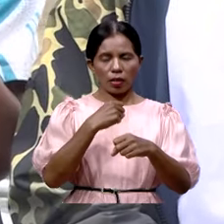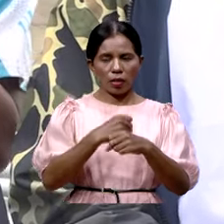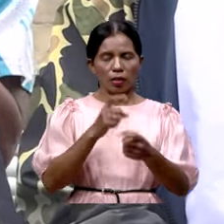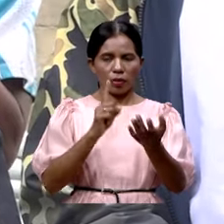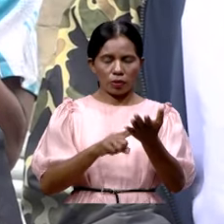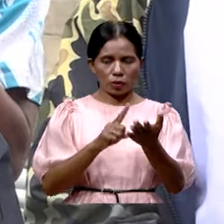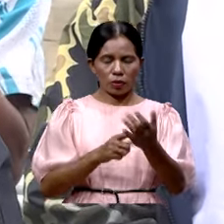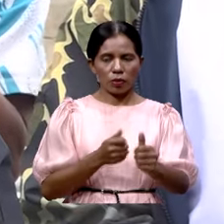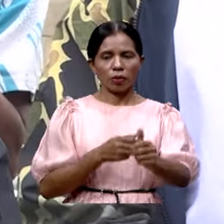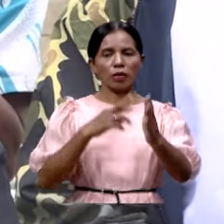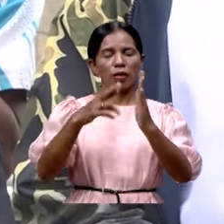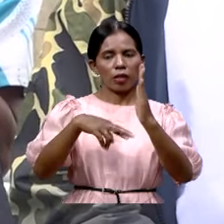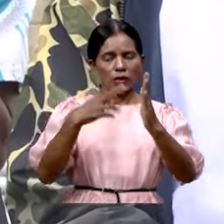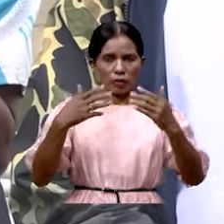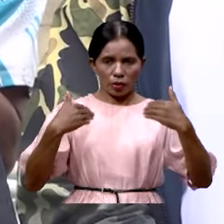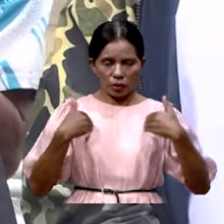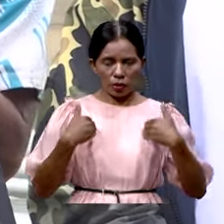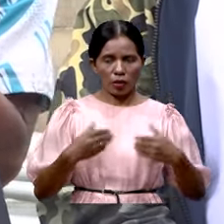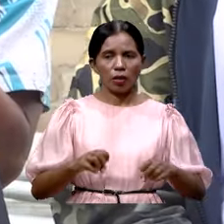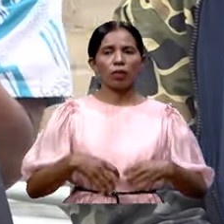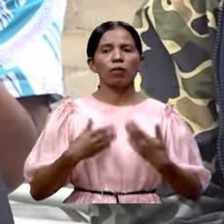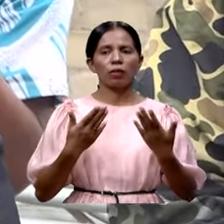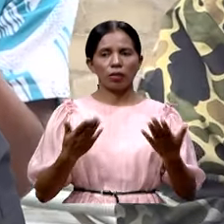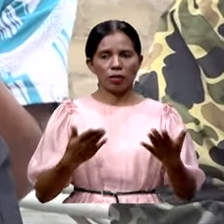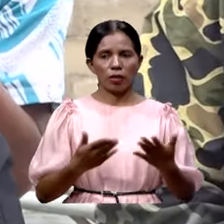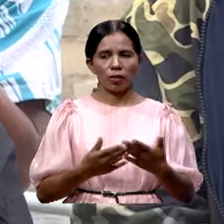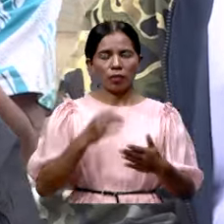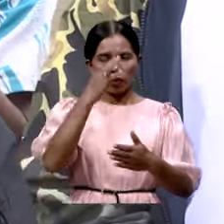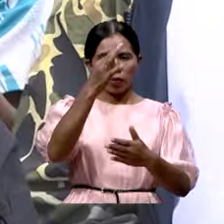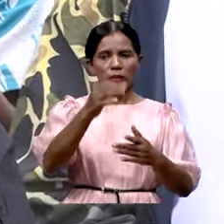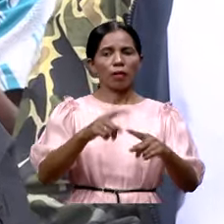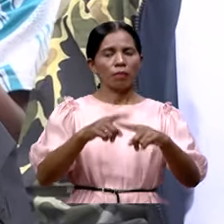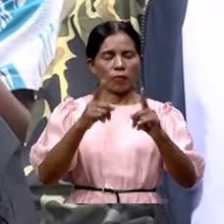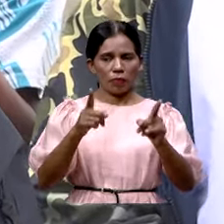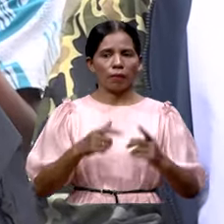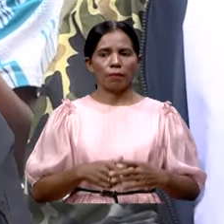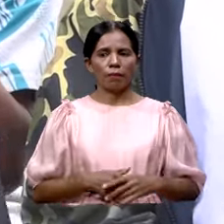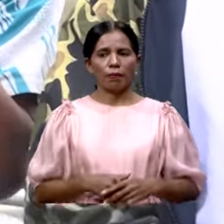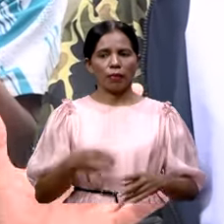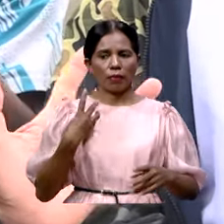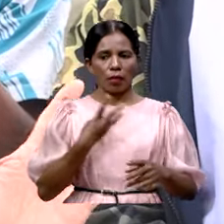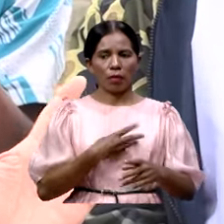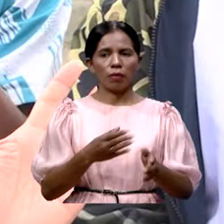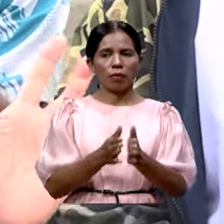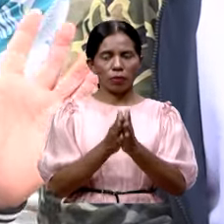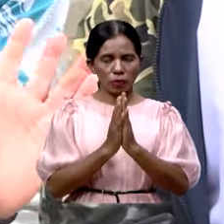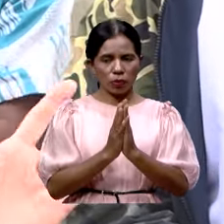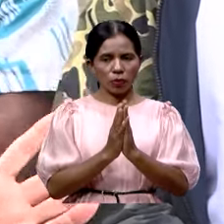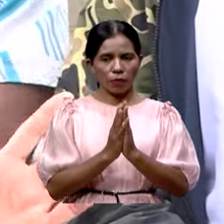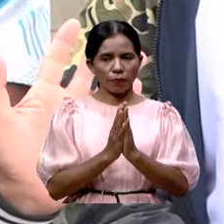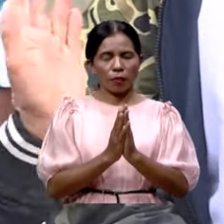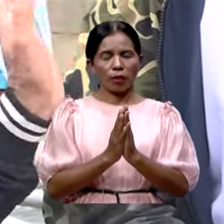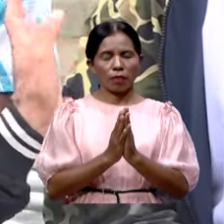discussão tu regras nebia onça boing aí vê a mim husu ba engenheiro nebia agora mosi